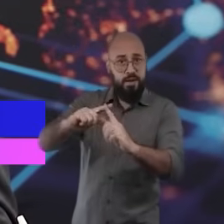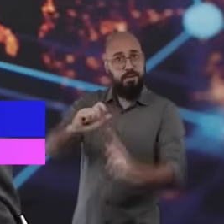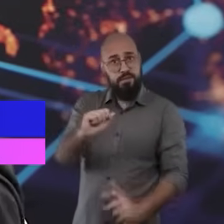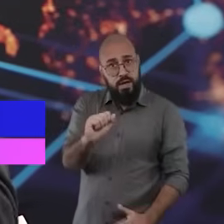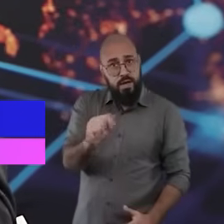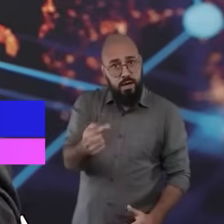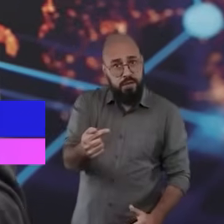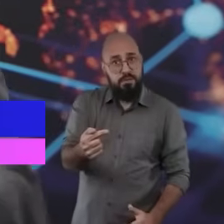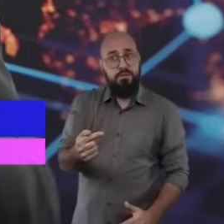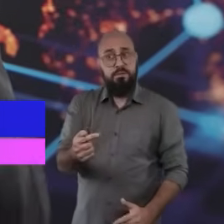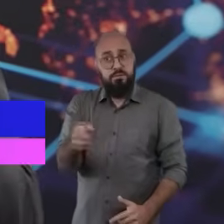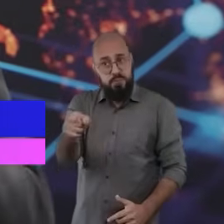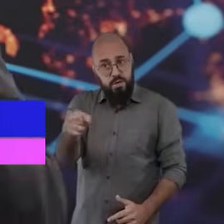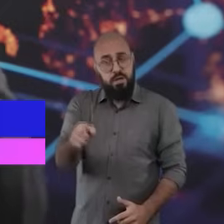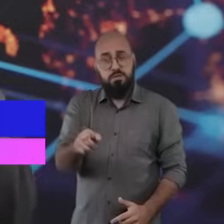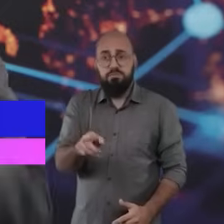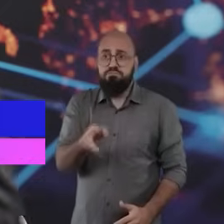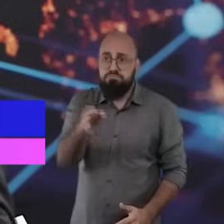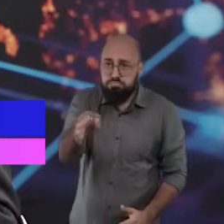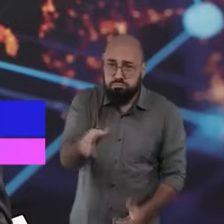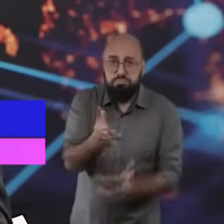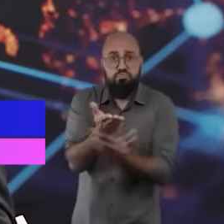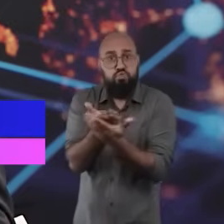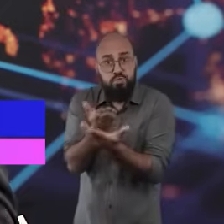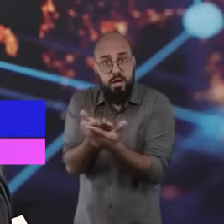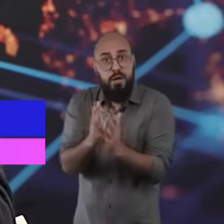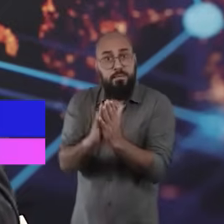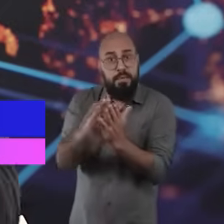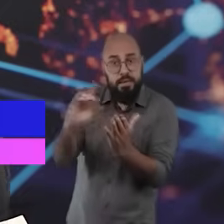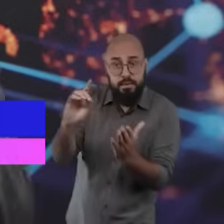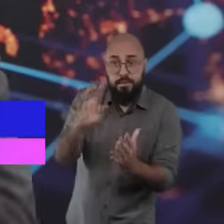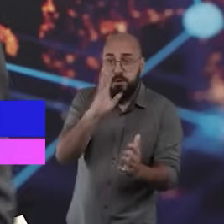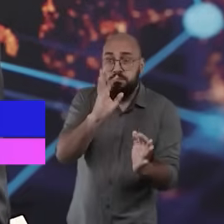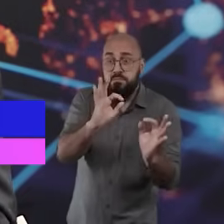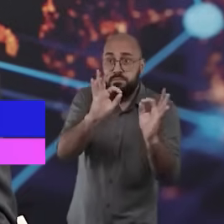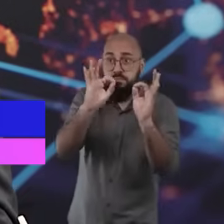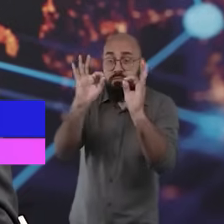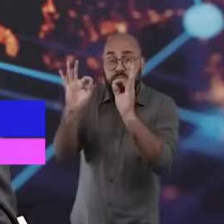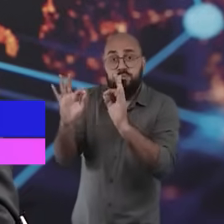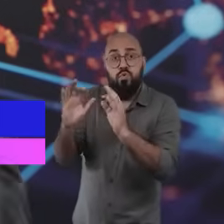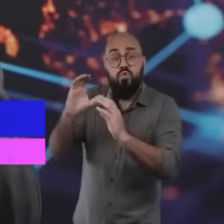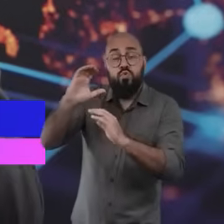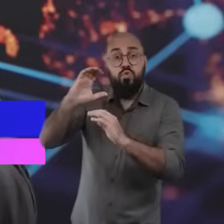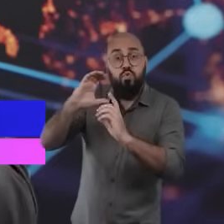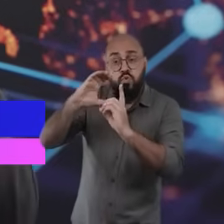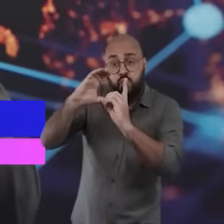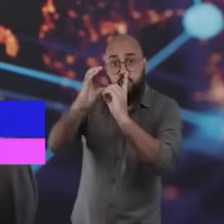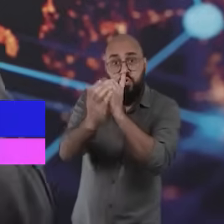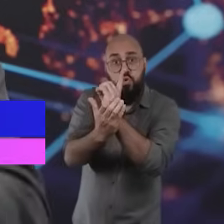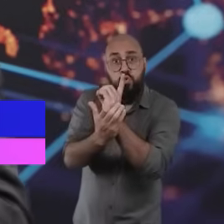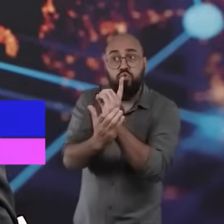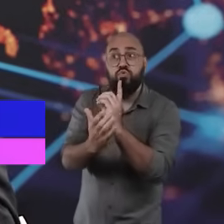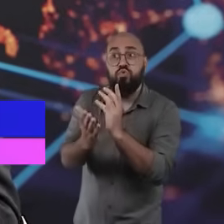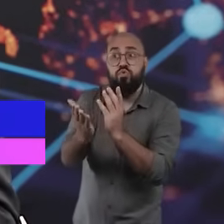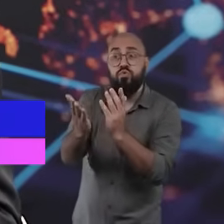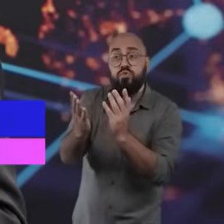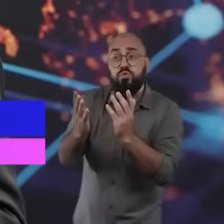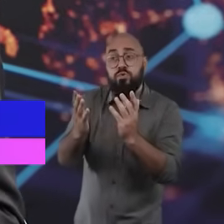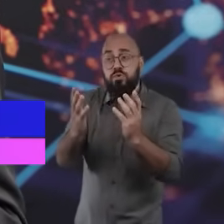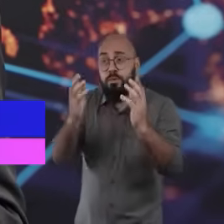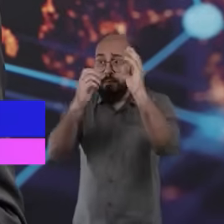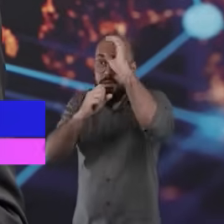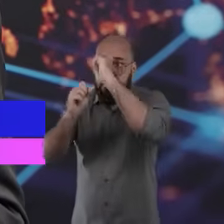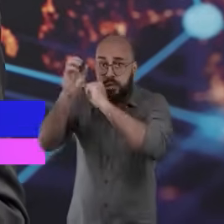igreja. E lá, continue estudando a palavra de Deus. E lá, assista aos cultos. E lá, prepare-se para o